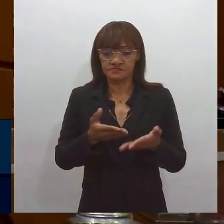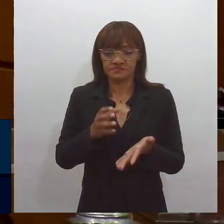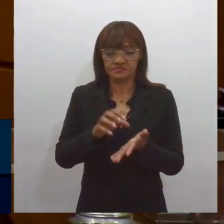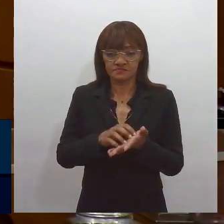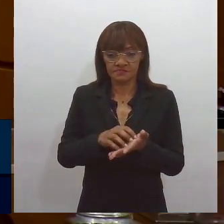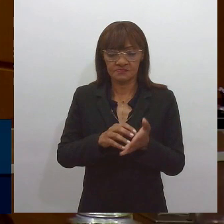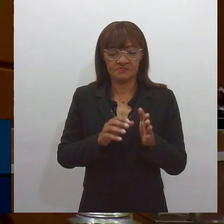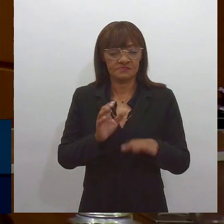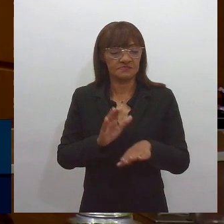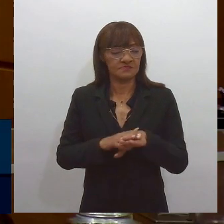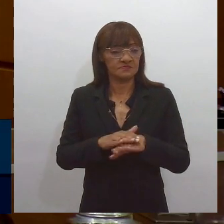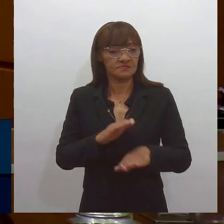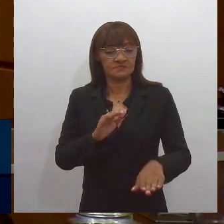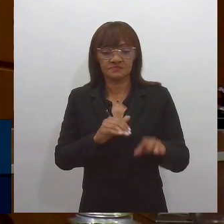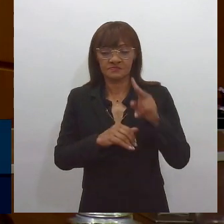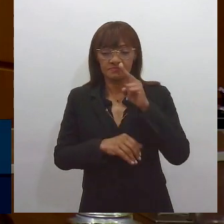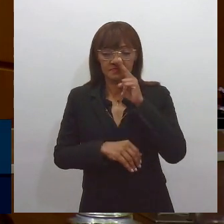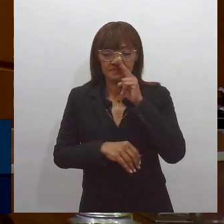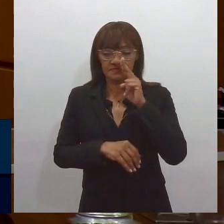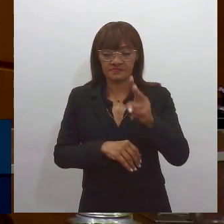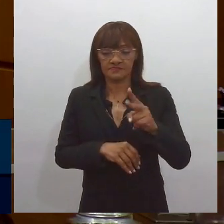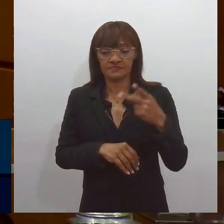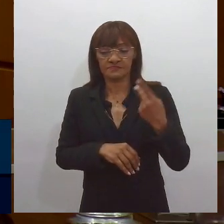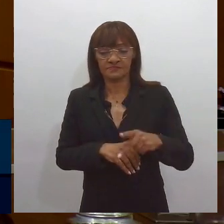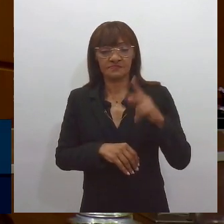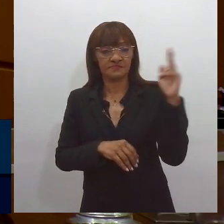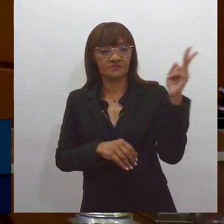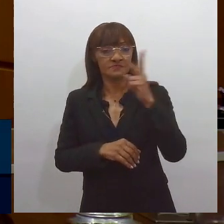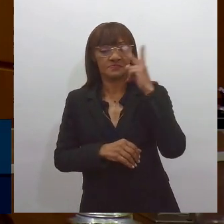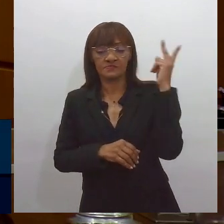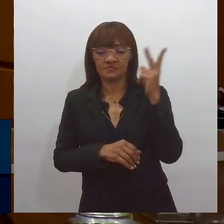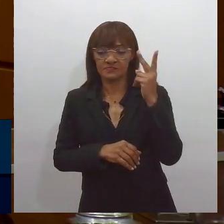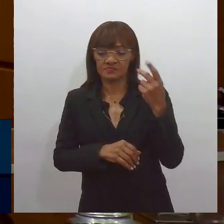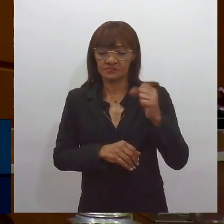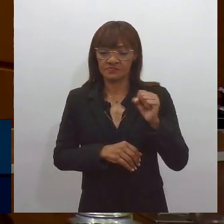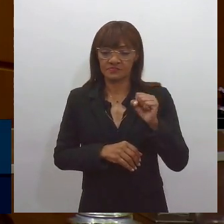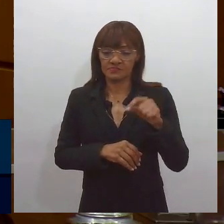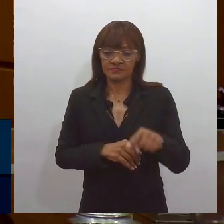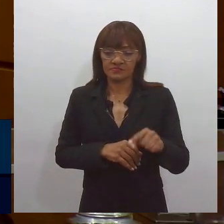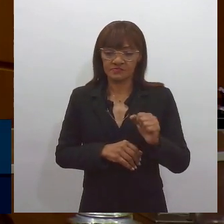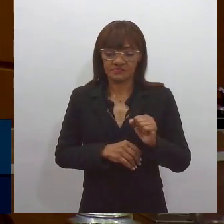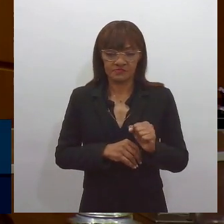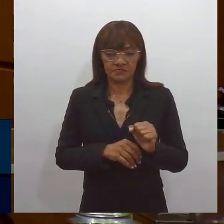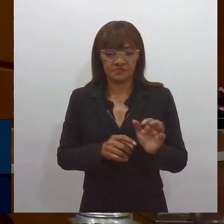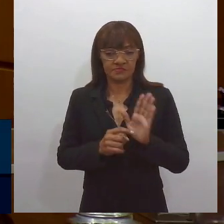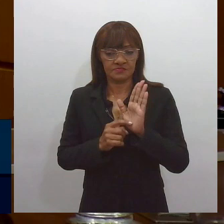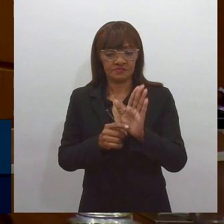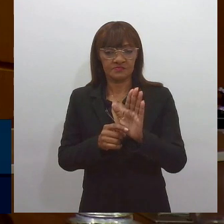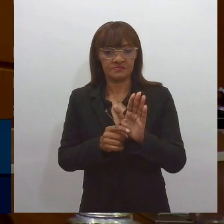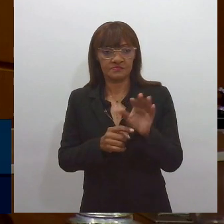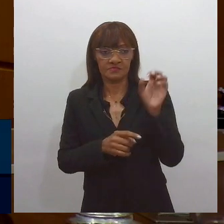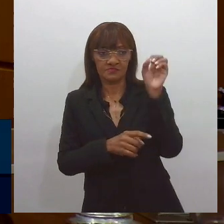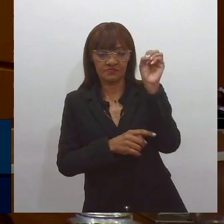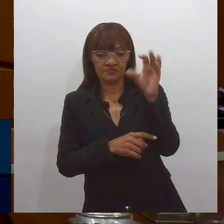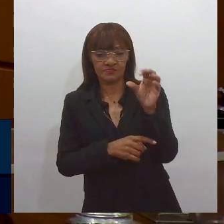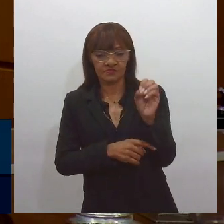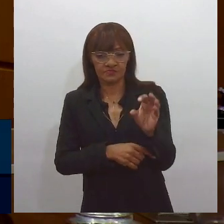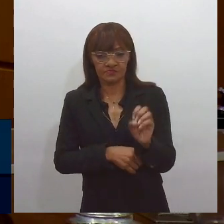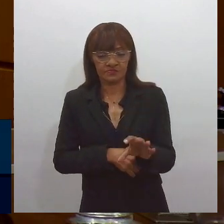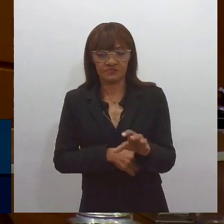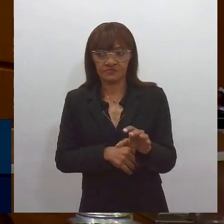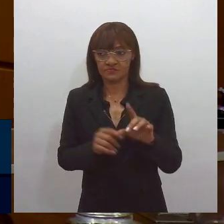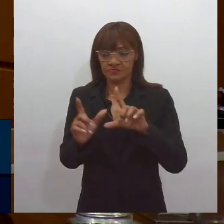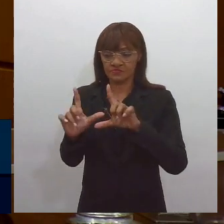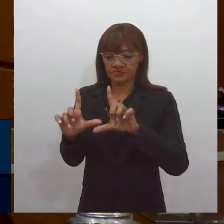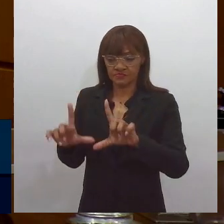Sergipe em termos de sinalização rodoviária eu tô falando de placa de Pórtico de semiótico